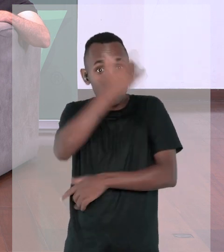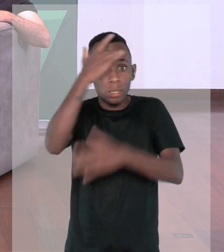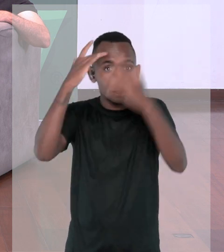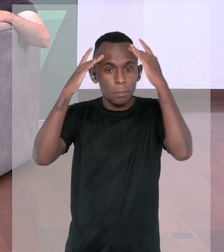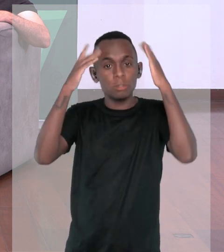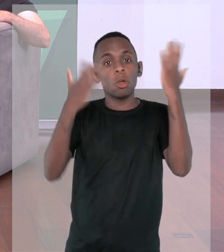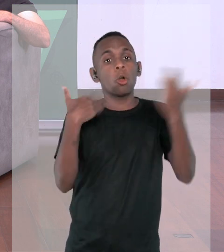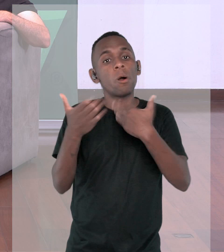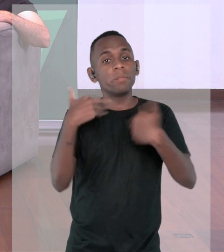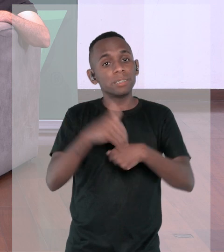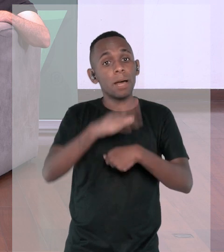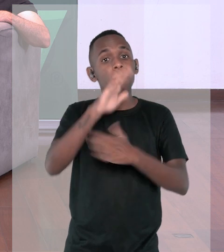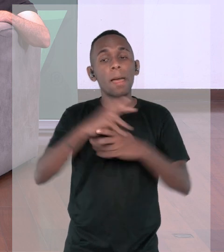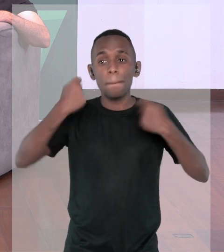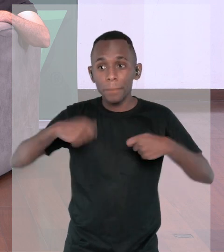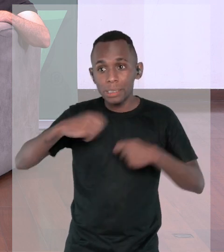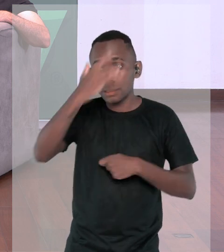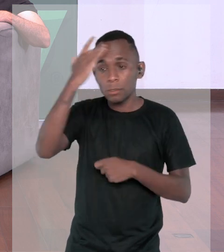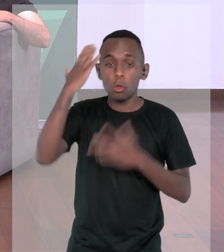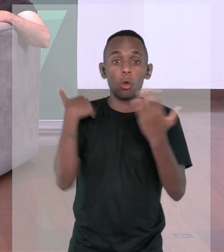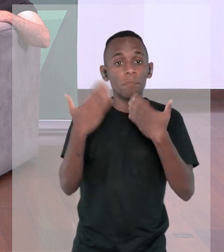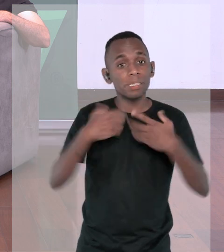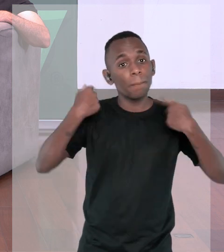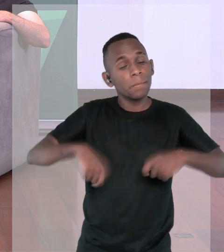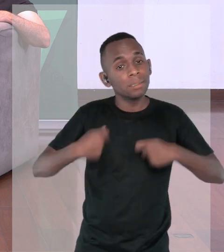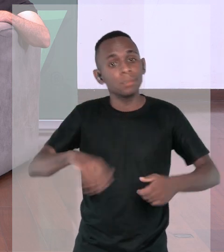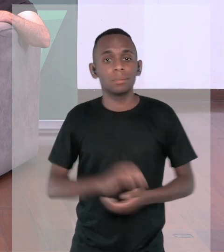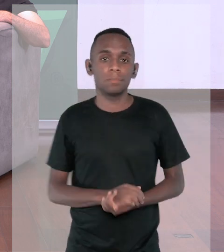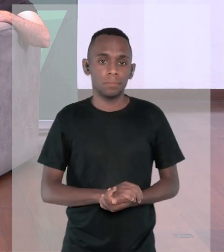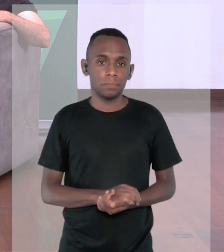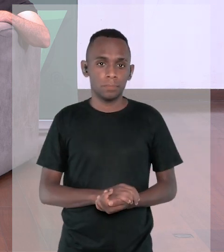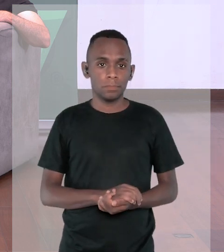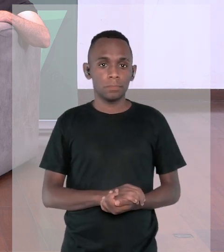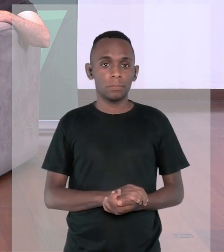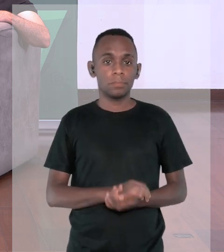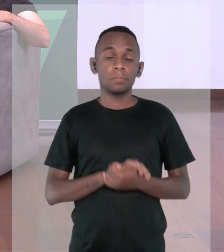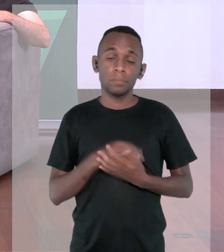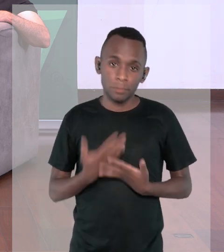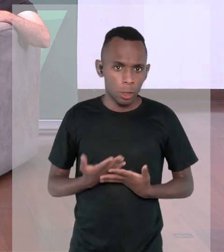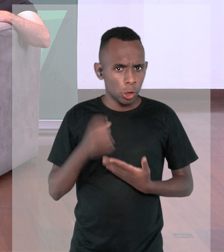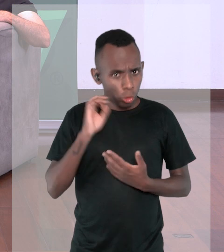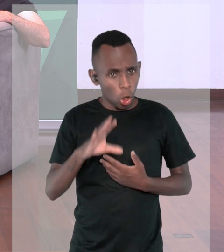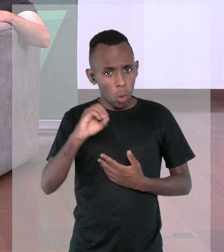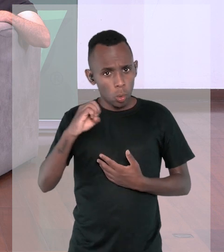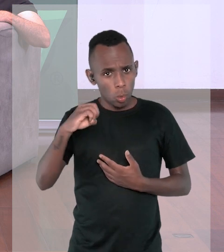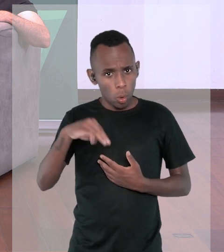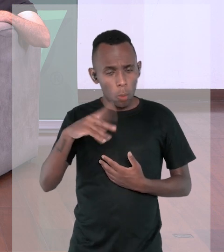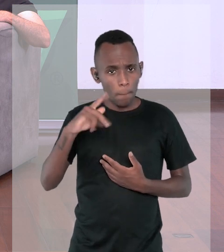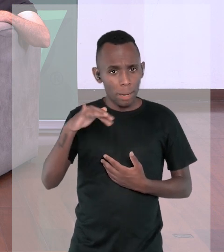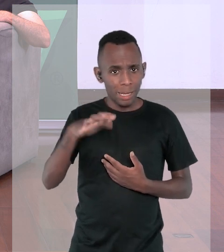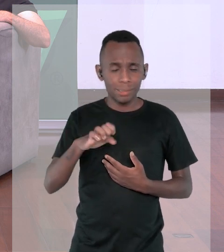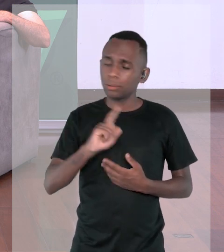possam conversar. Elas estão precisando conversar. O compliance é isso, mas não é só o compliance,